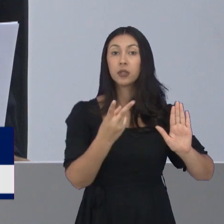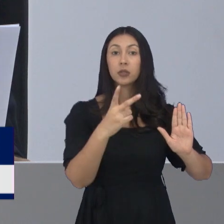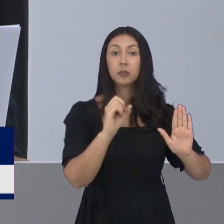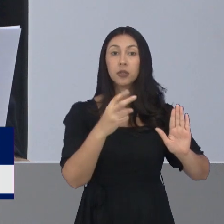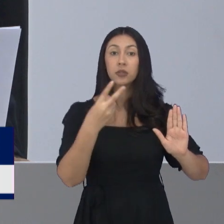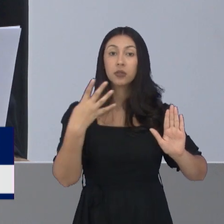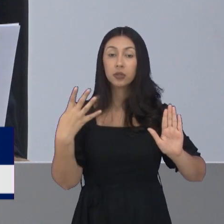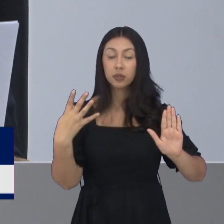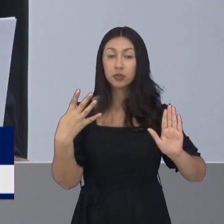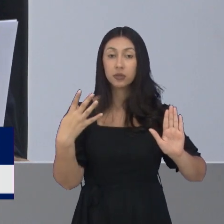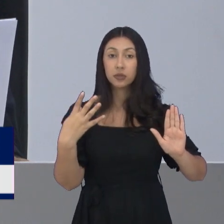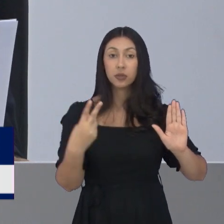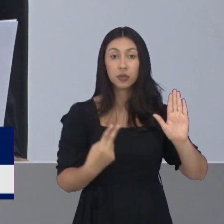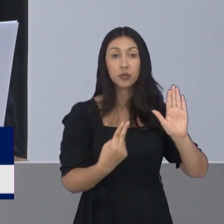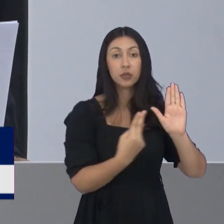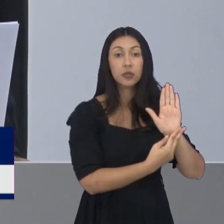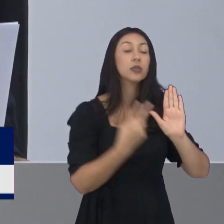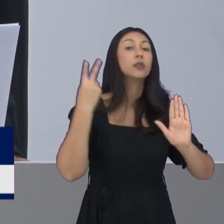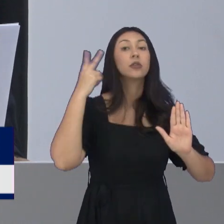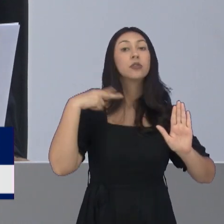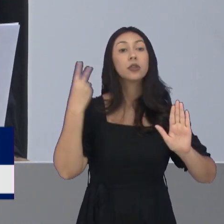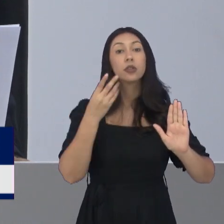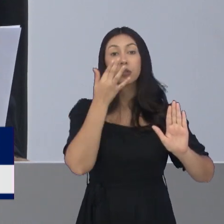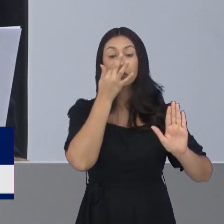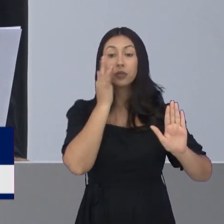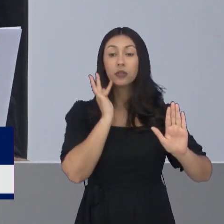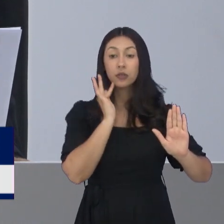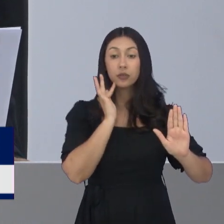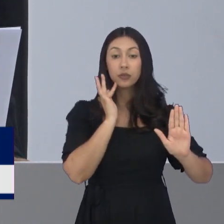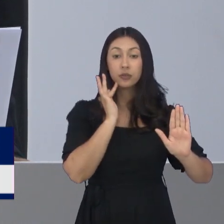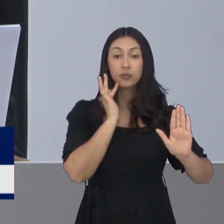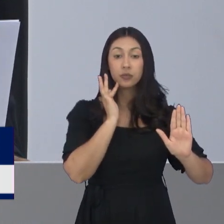70/2024, autoria do vereador Fabão Zagueira.